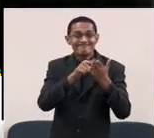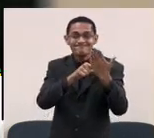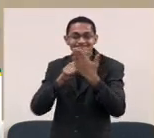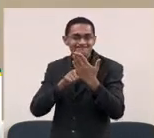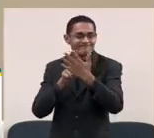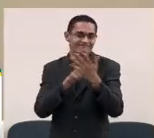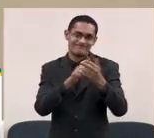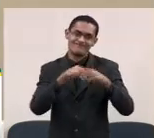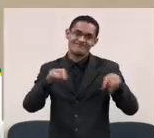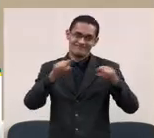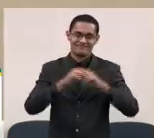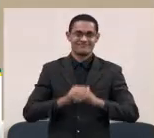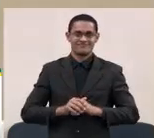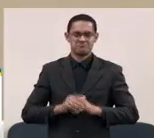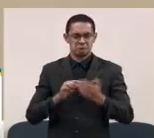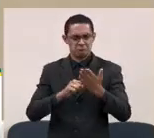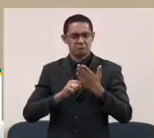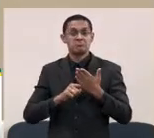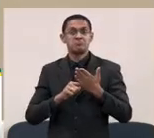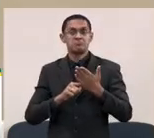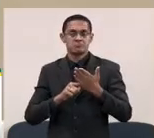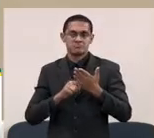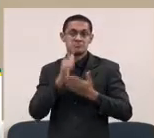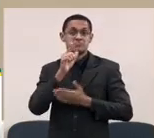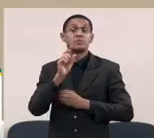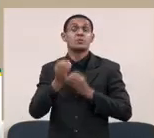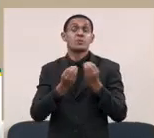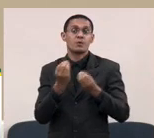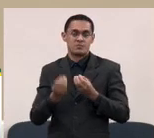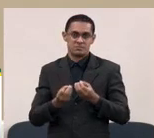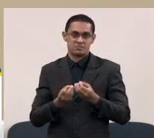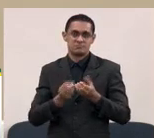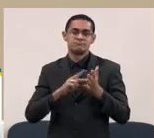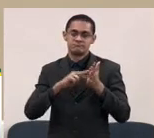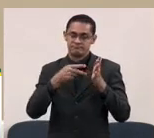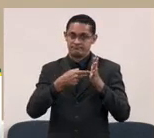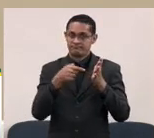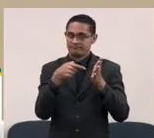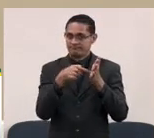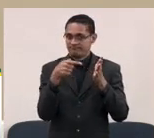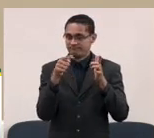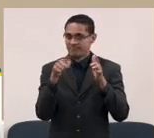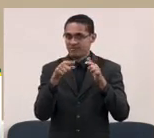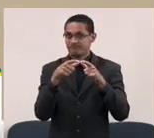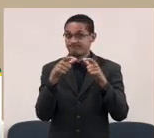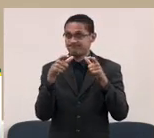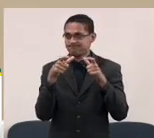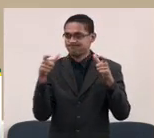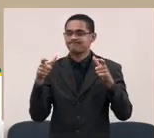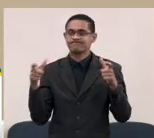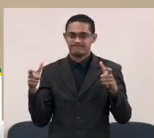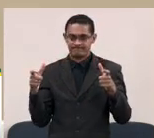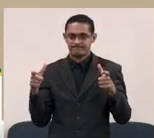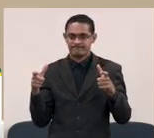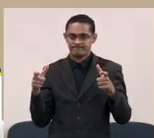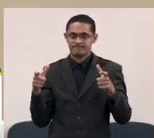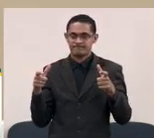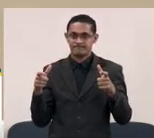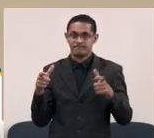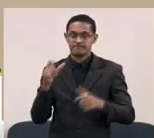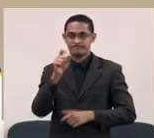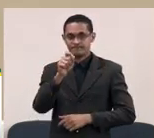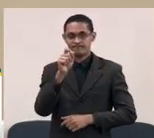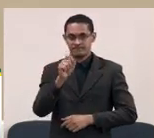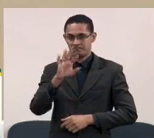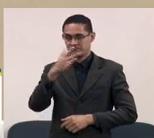Essa conquista, senhores, ela representa numa ampliação que representa na prática o aumento